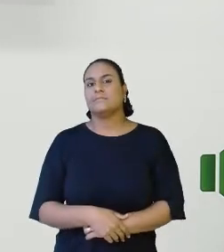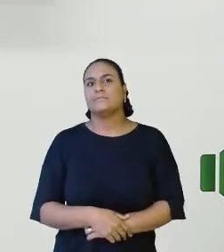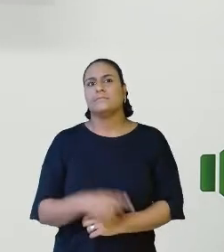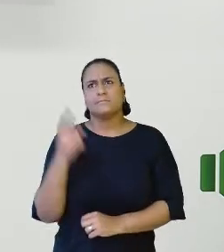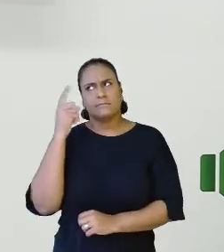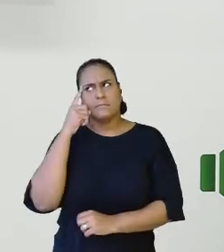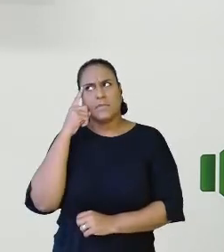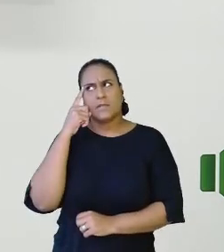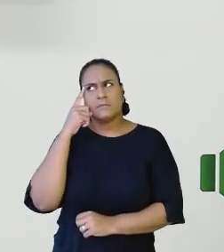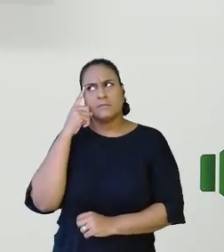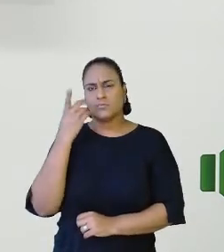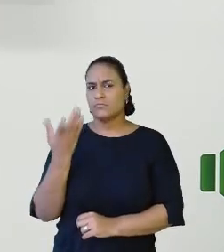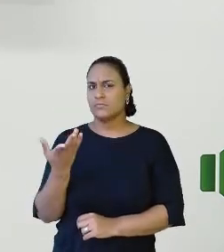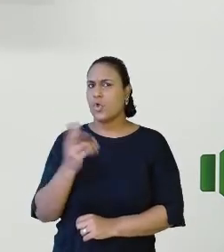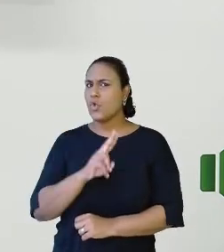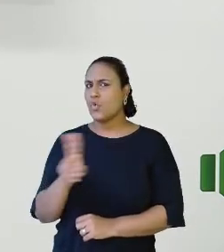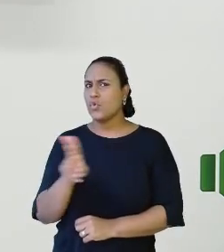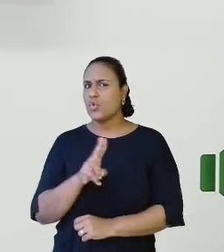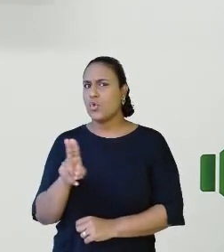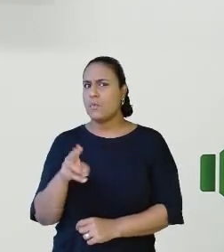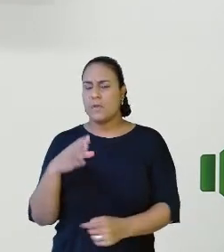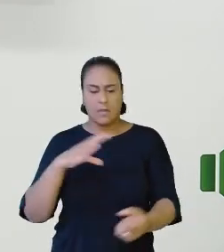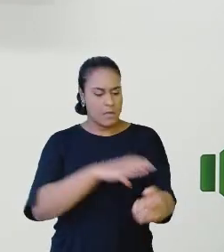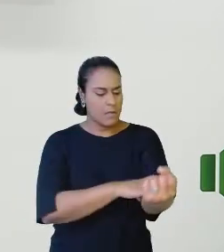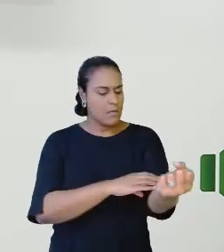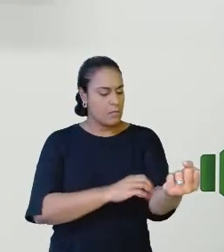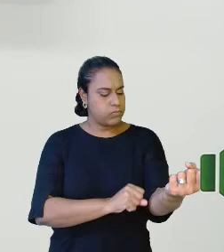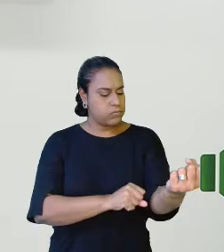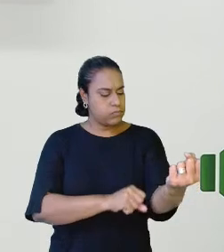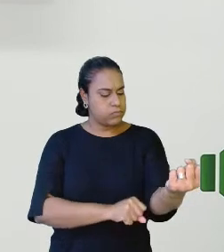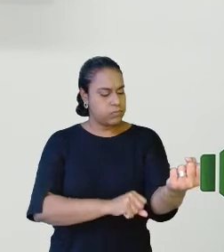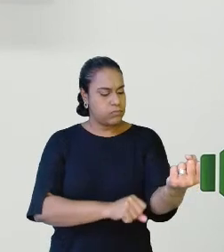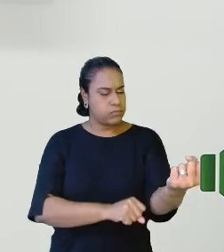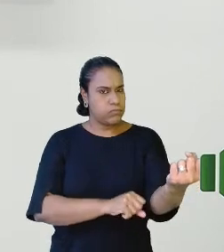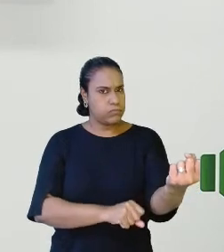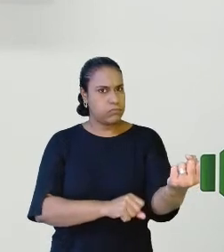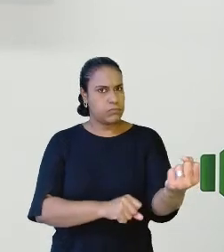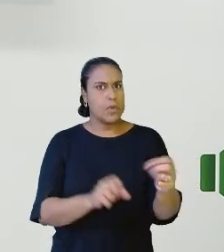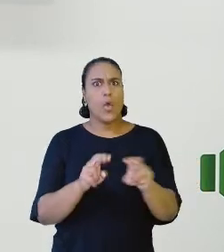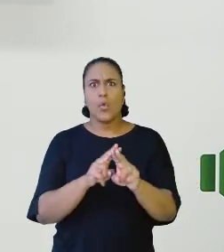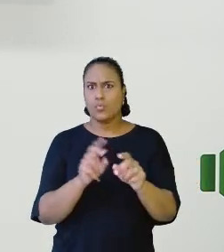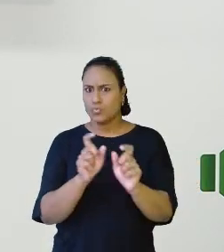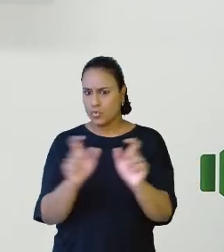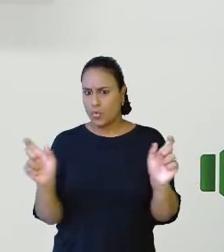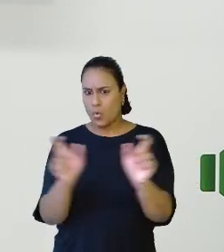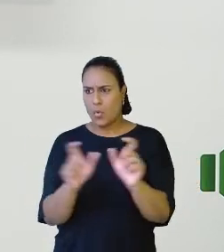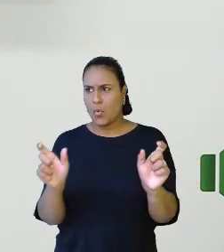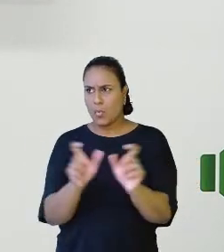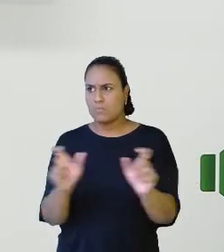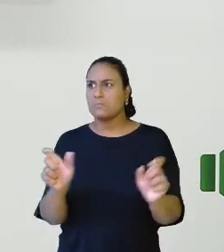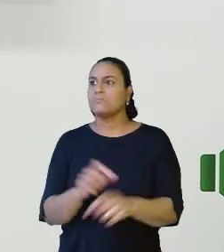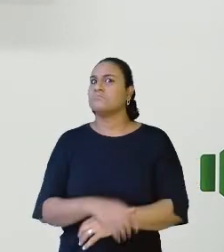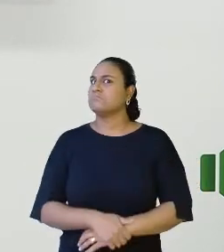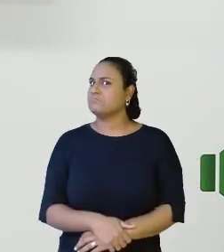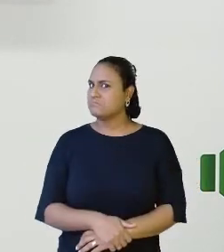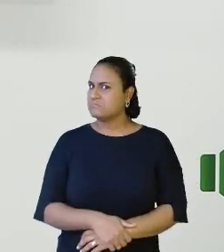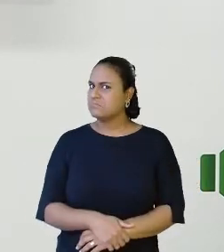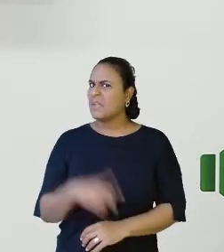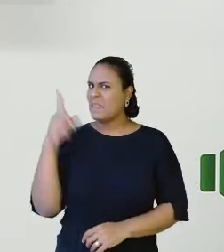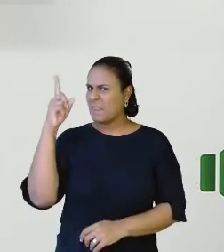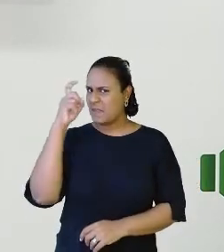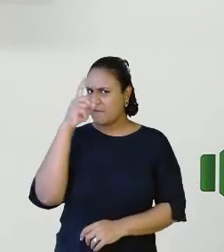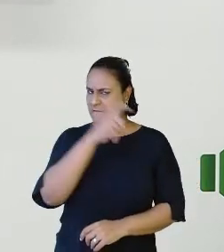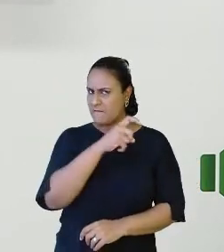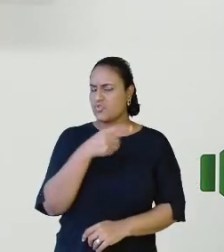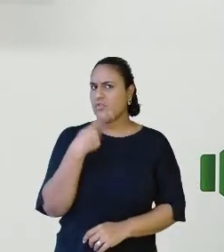se perguntar qual o nome desse aparelho? É um nome grande, é um nome até difícil